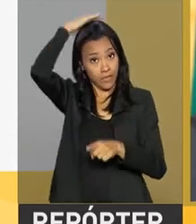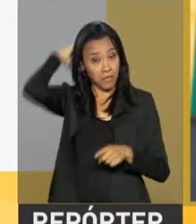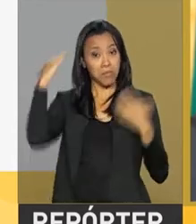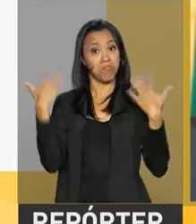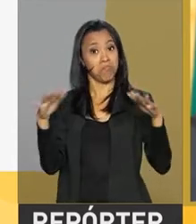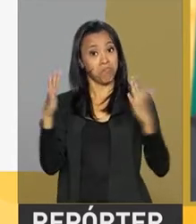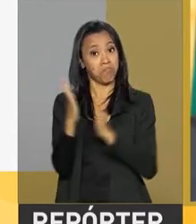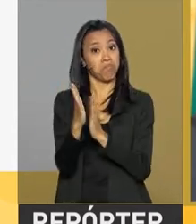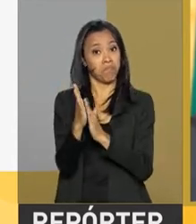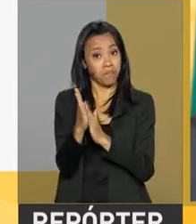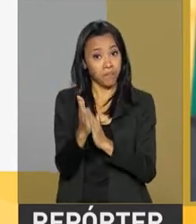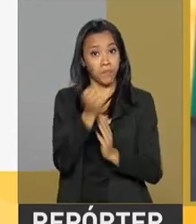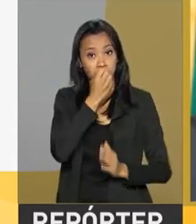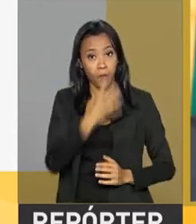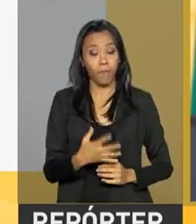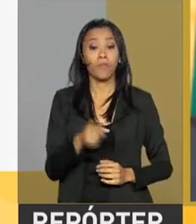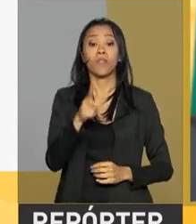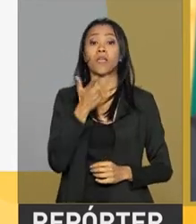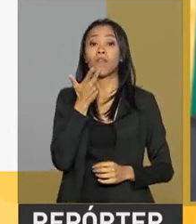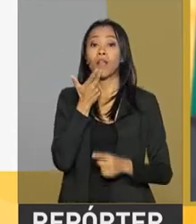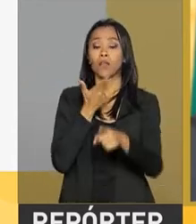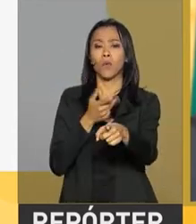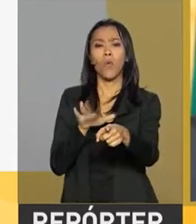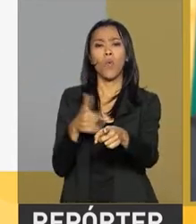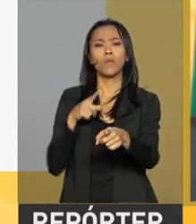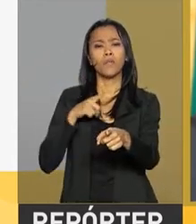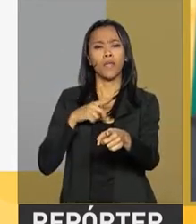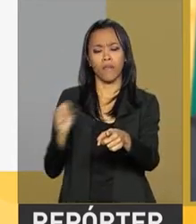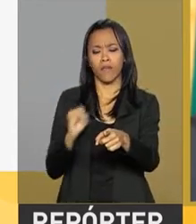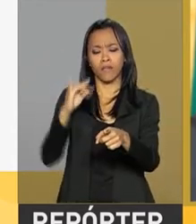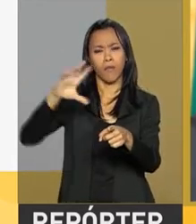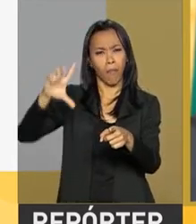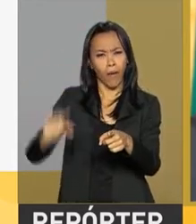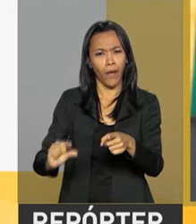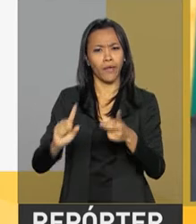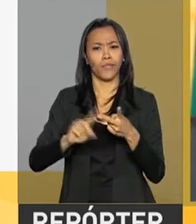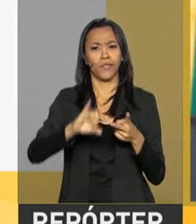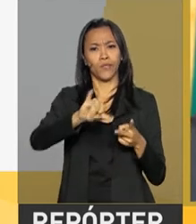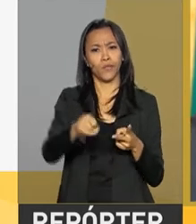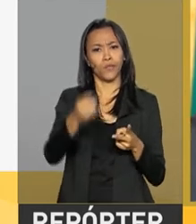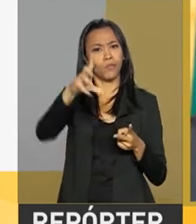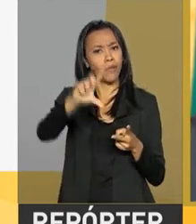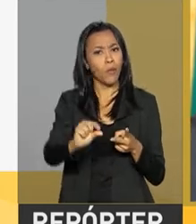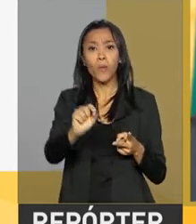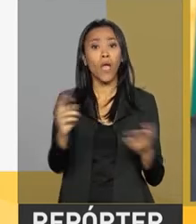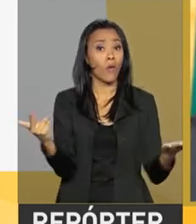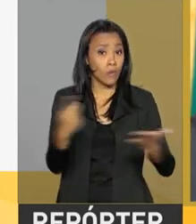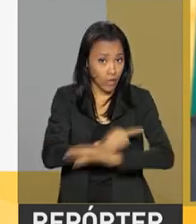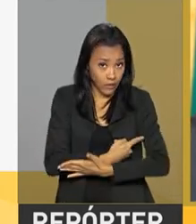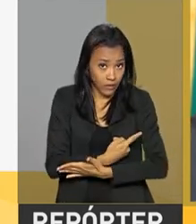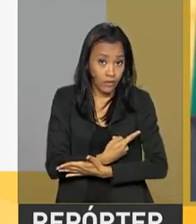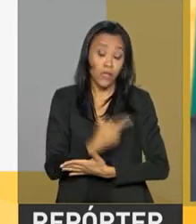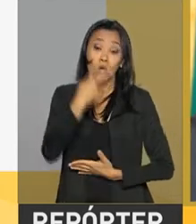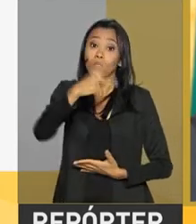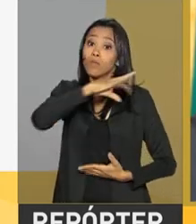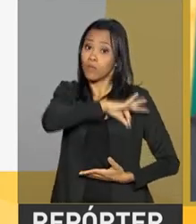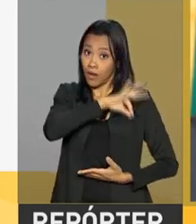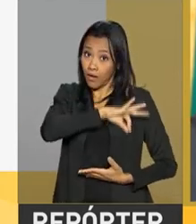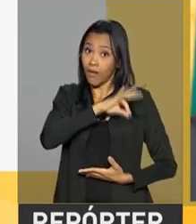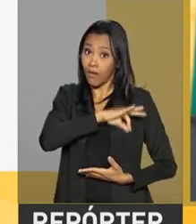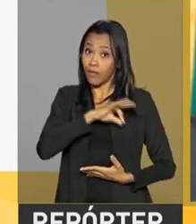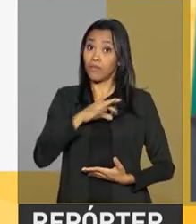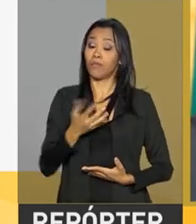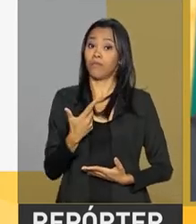resultado quando você tem uma inflação baixa quando você tem juros menores o que acaba acontecendo é que o seu salário fica mais